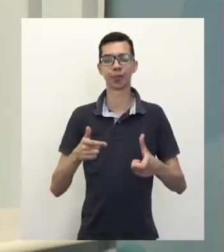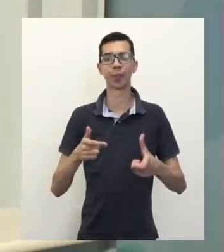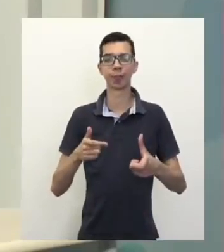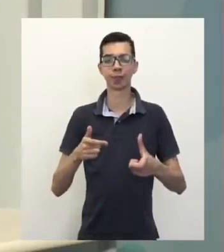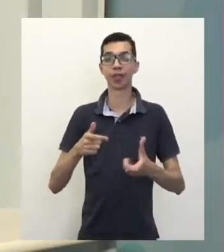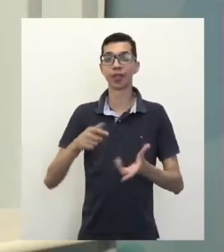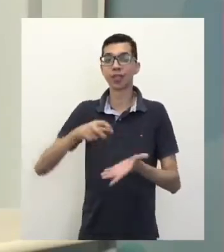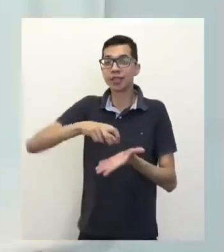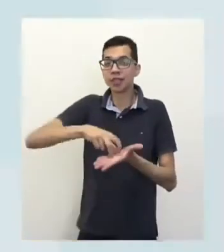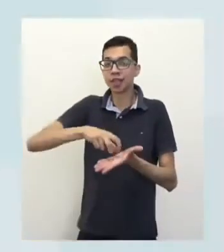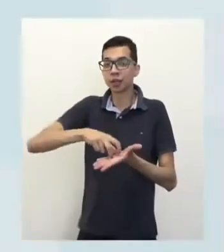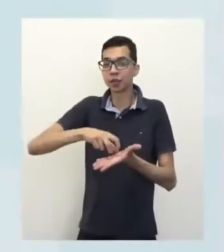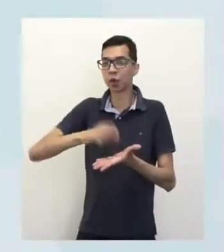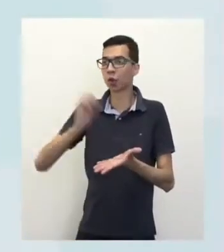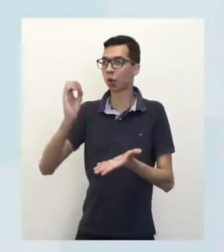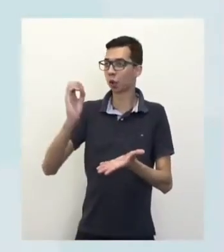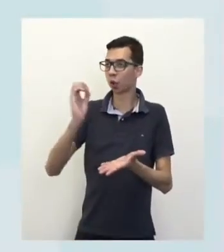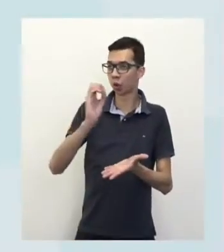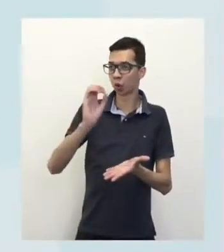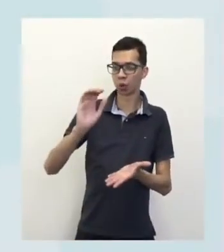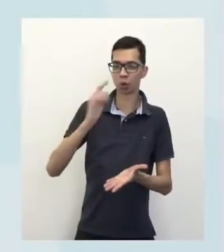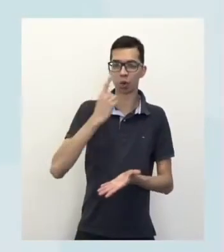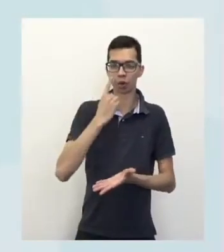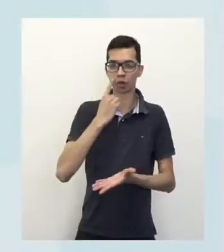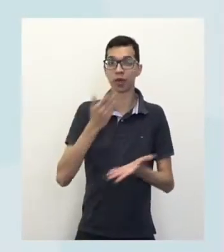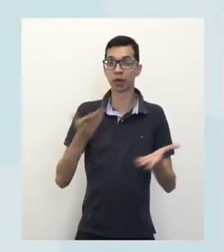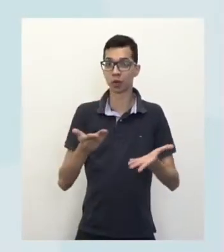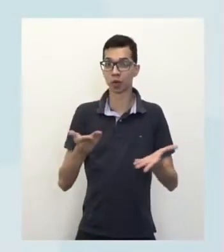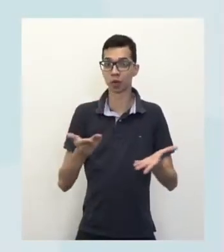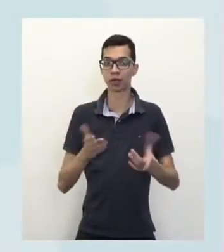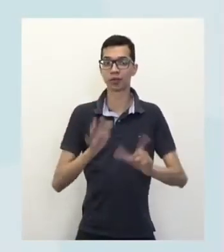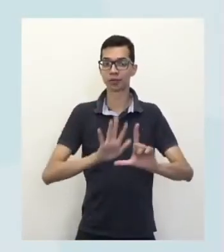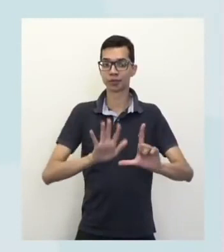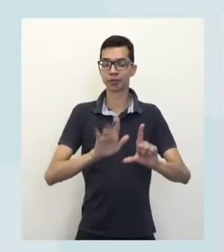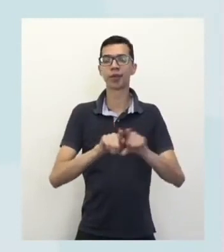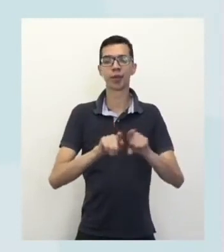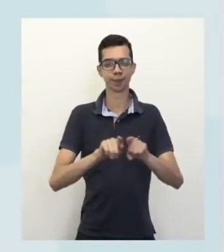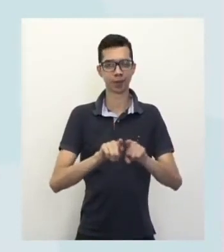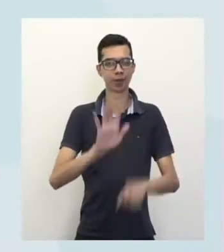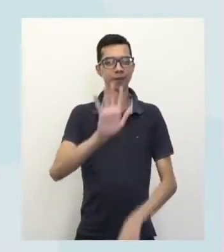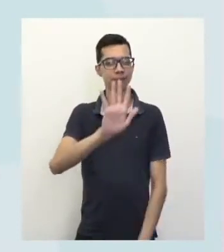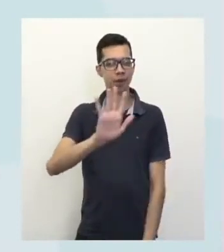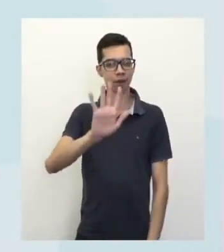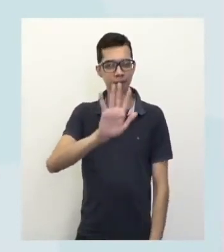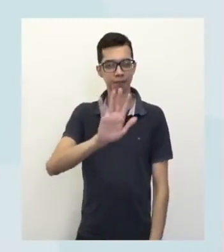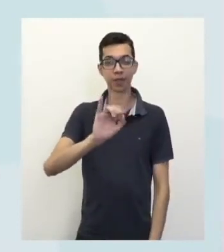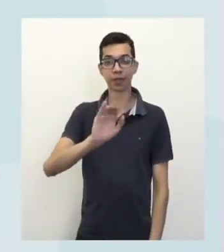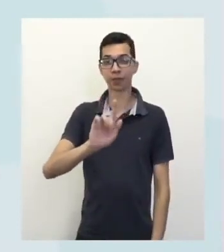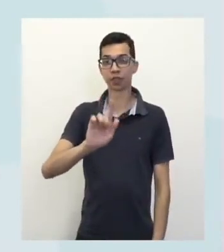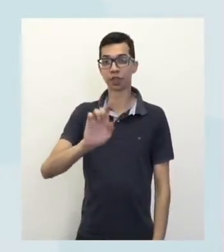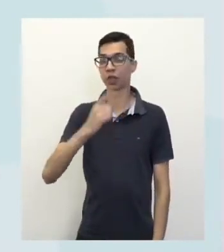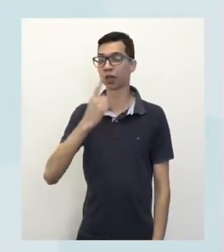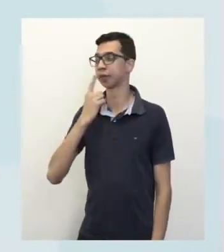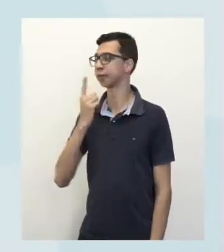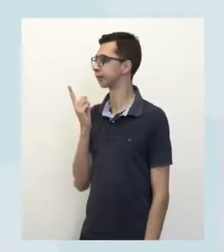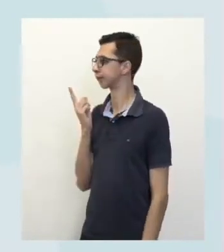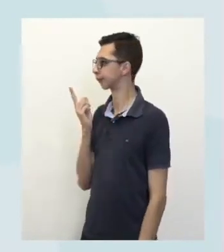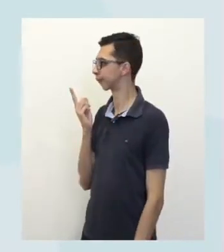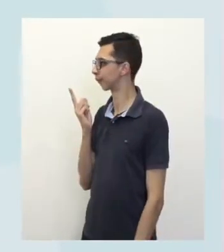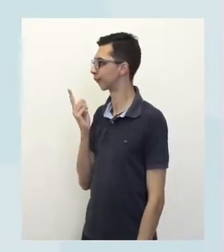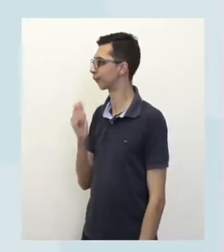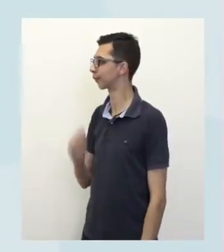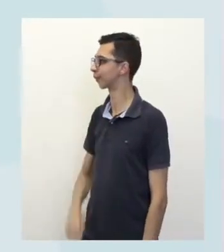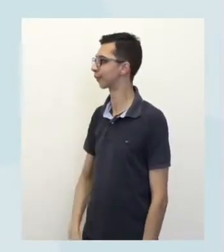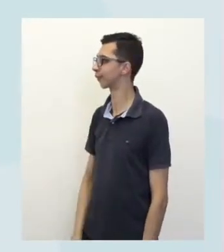são os principais destaques? Na tela, também um mapa do IBGE, né, para que vocês possam